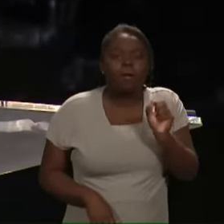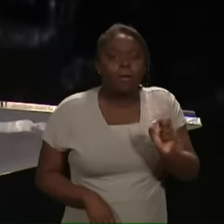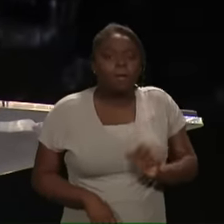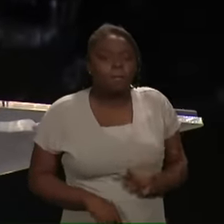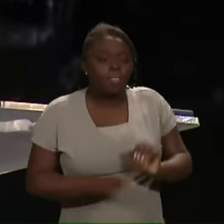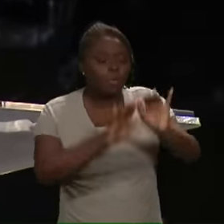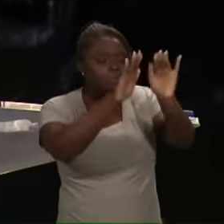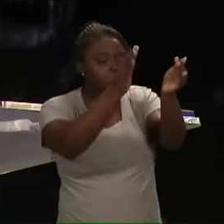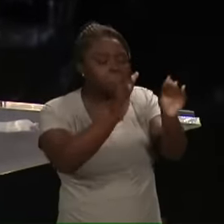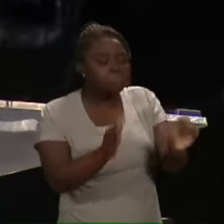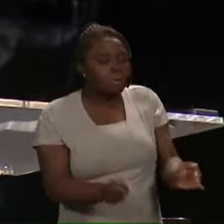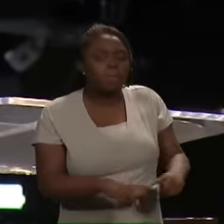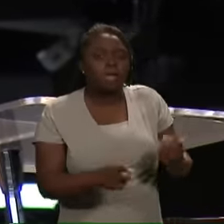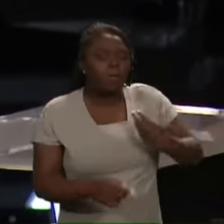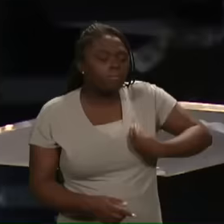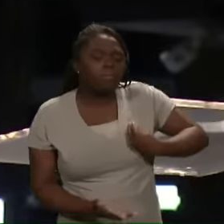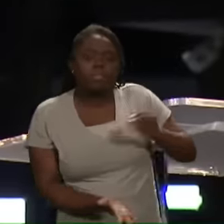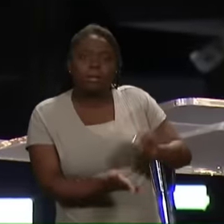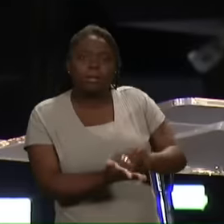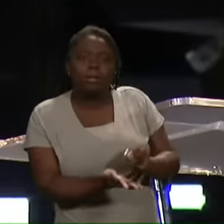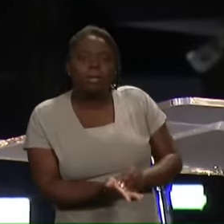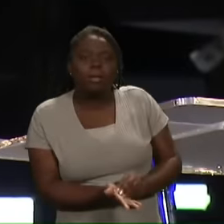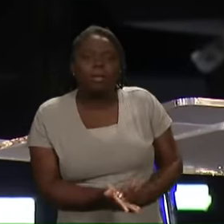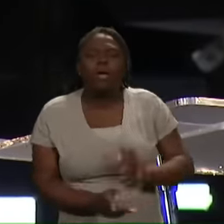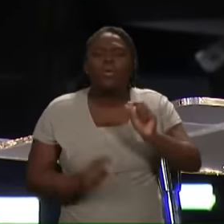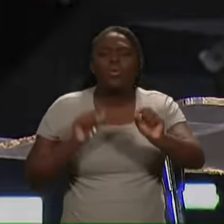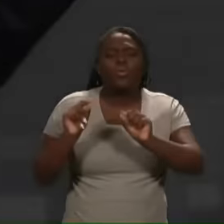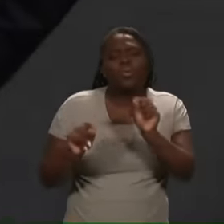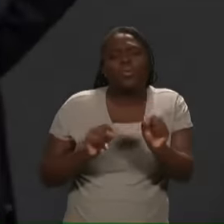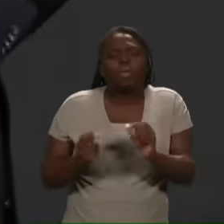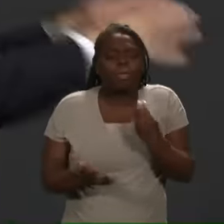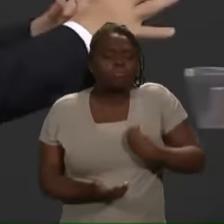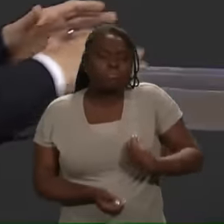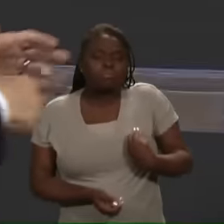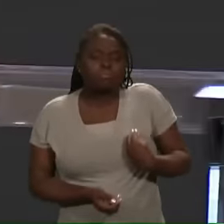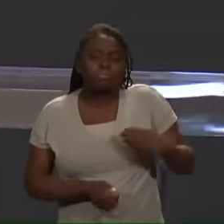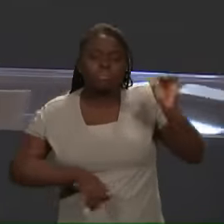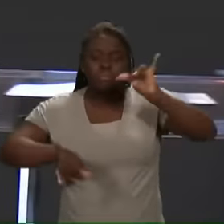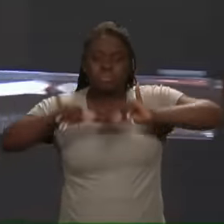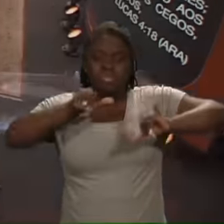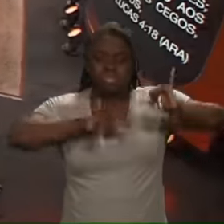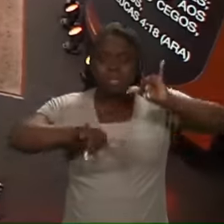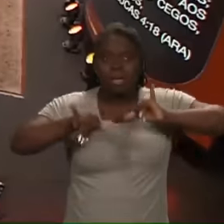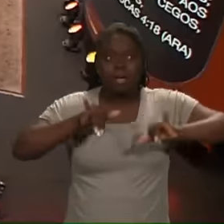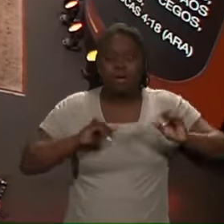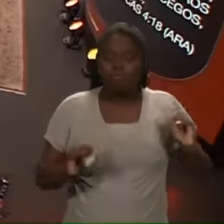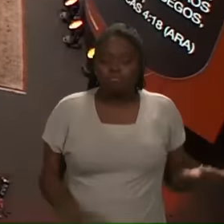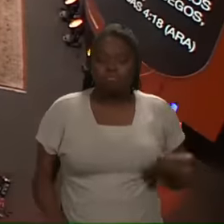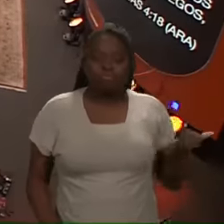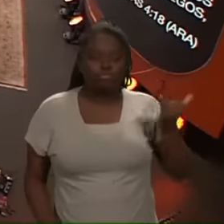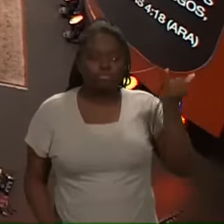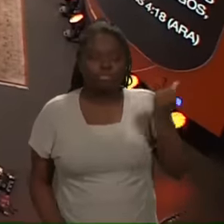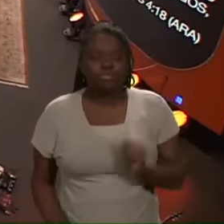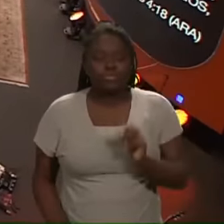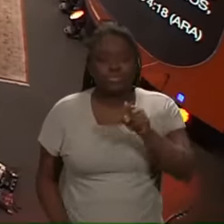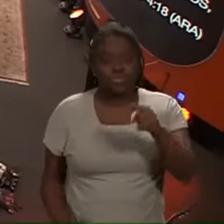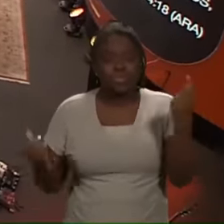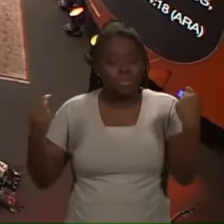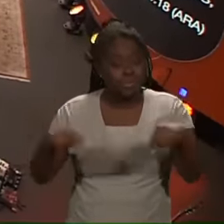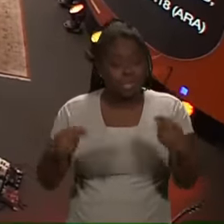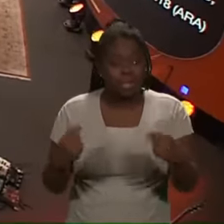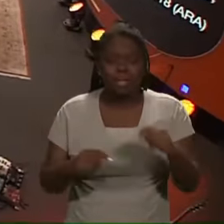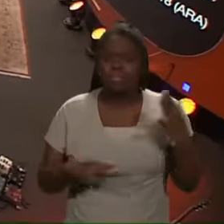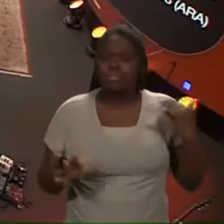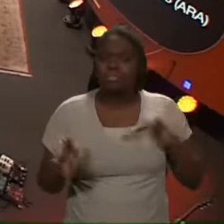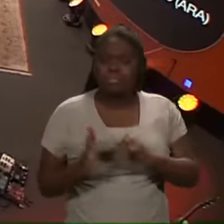vida. A unção é a vida. A unção é que faz toda a diferença. Tudo que você